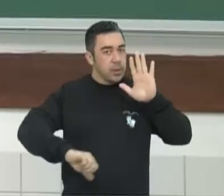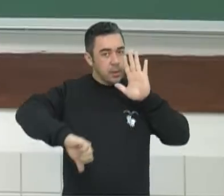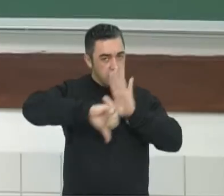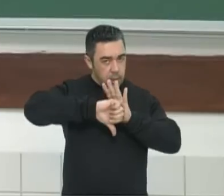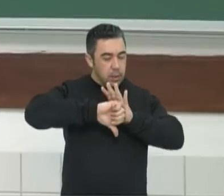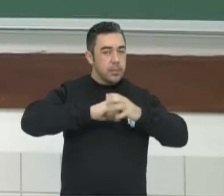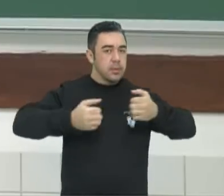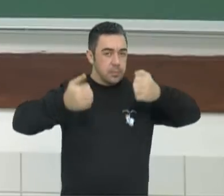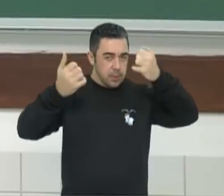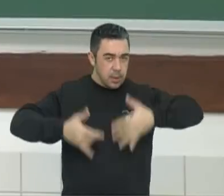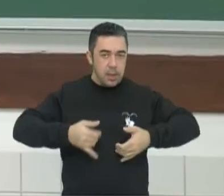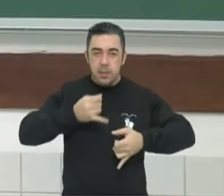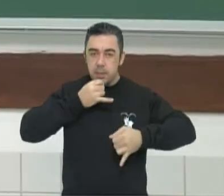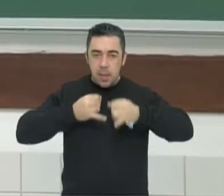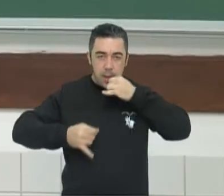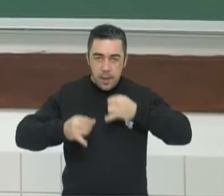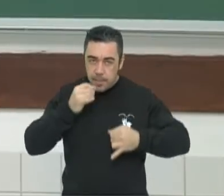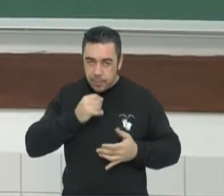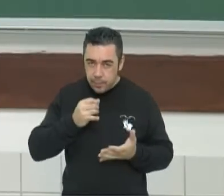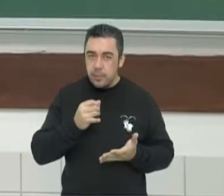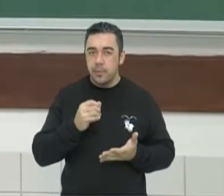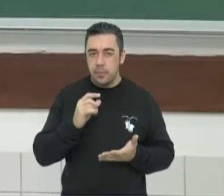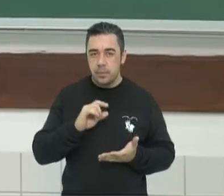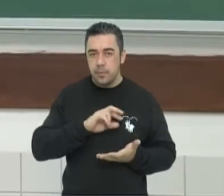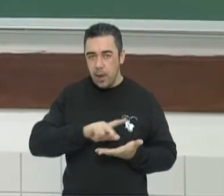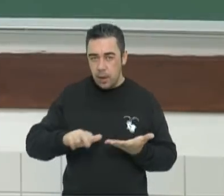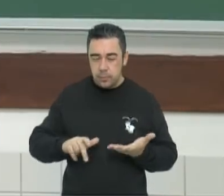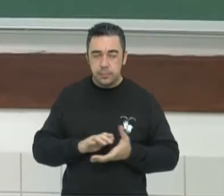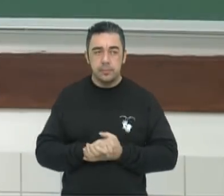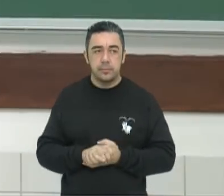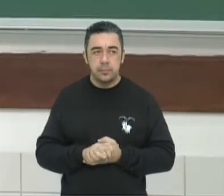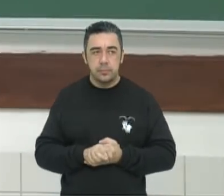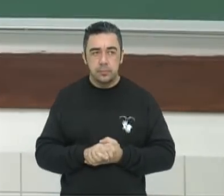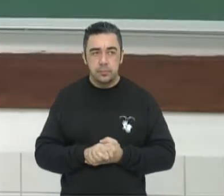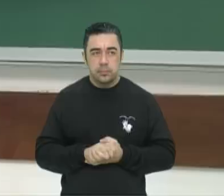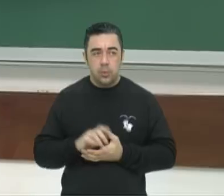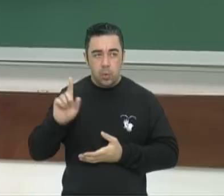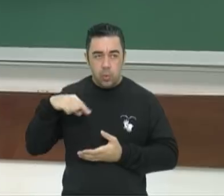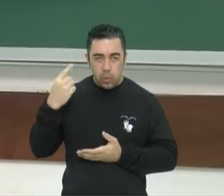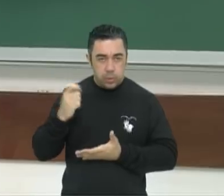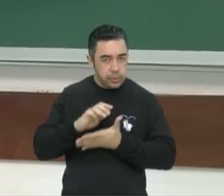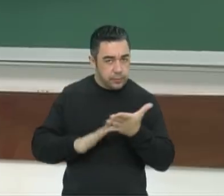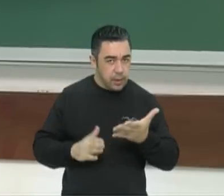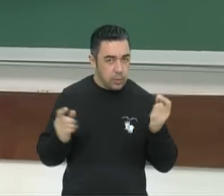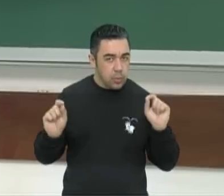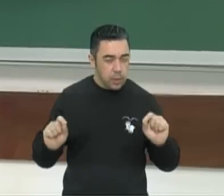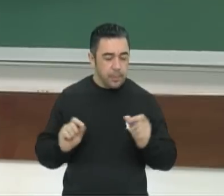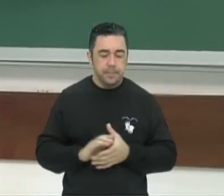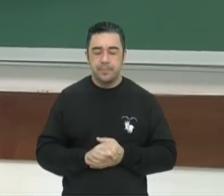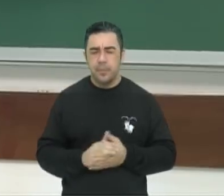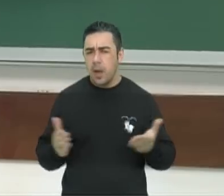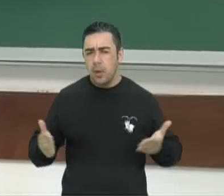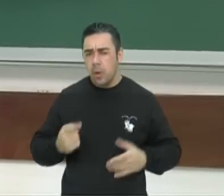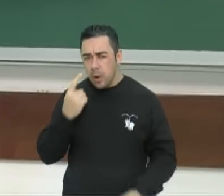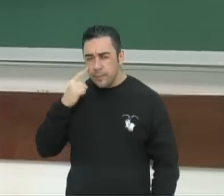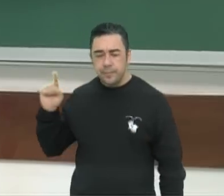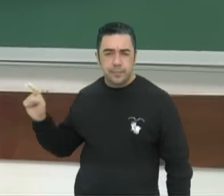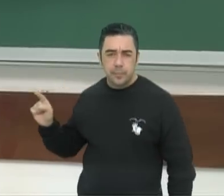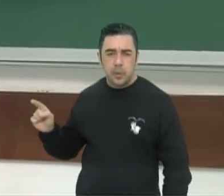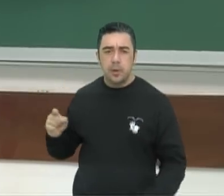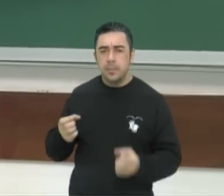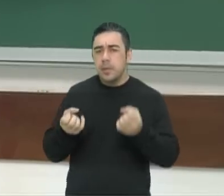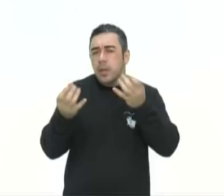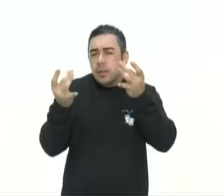alguns exemplos dos combustíveis. Vamos nessa. Outra atividade. Agora, olha só, eu quero que